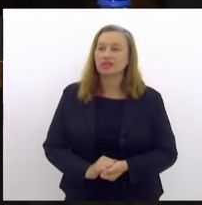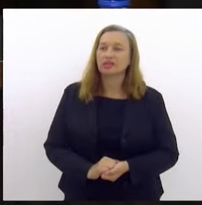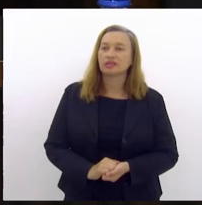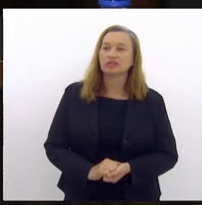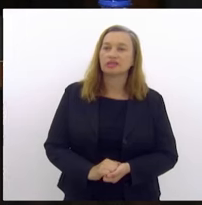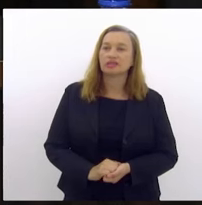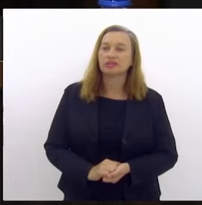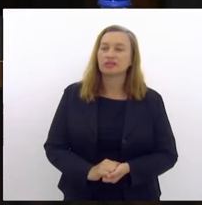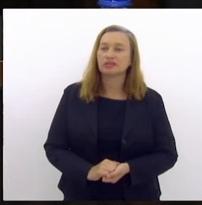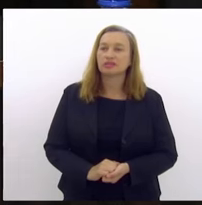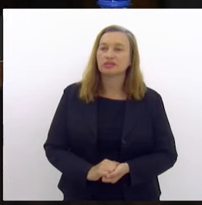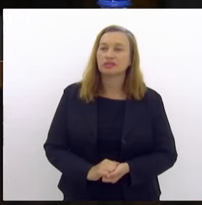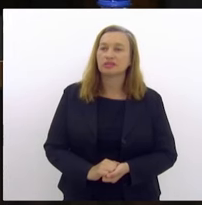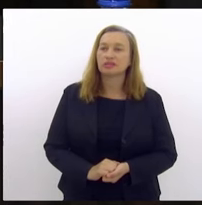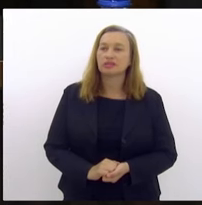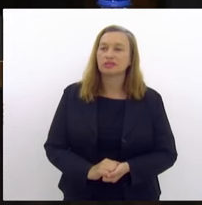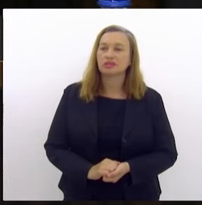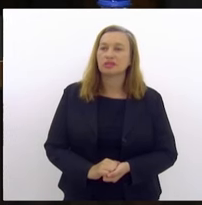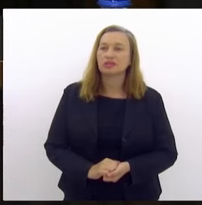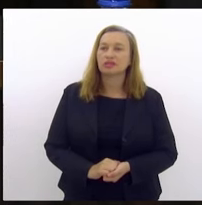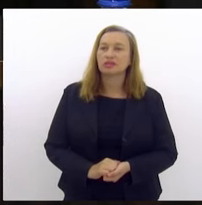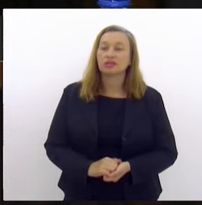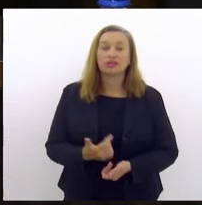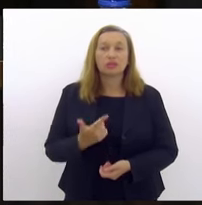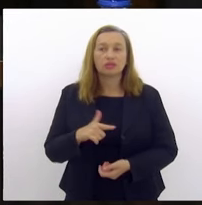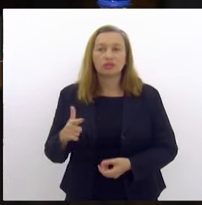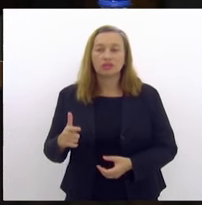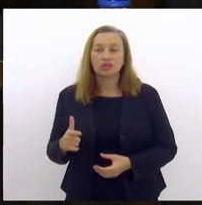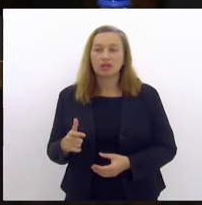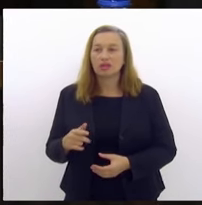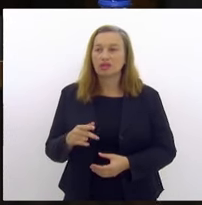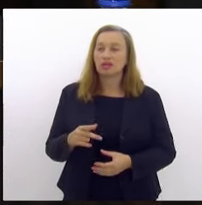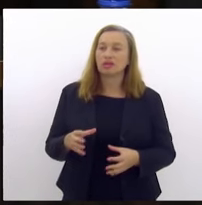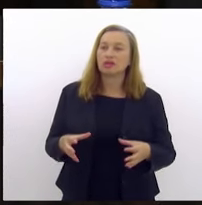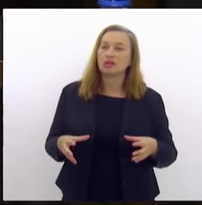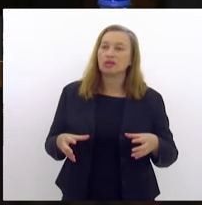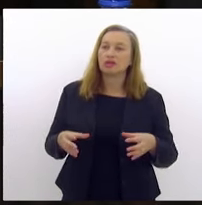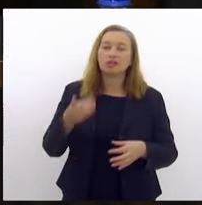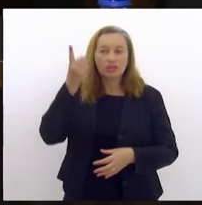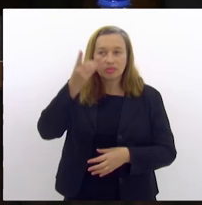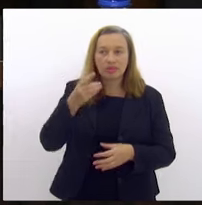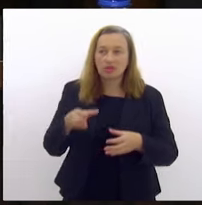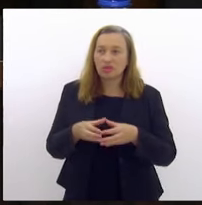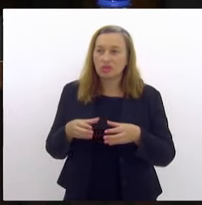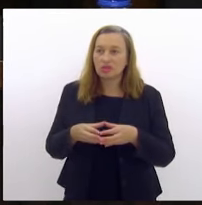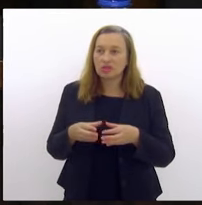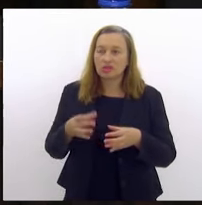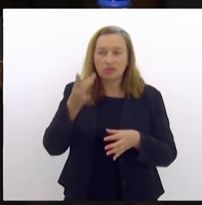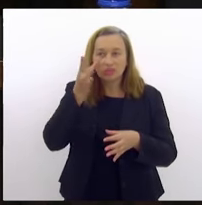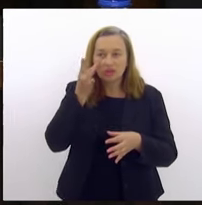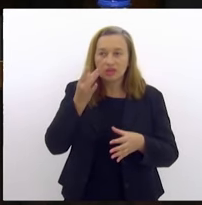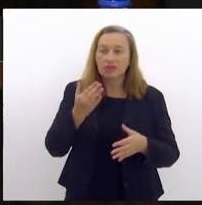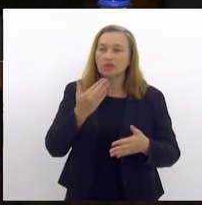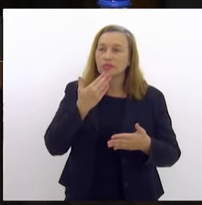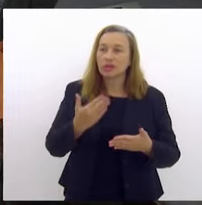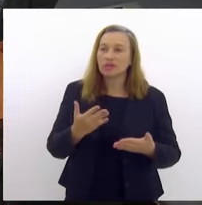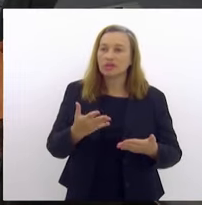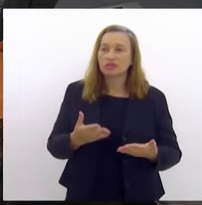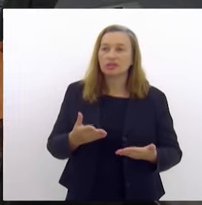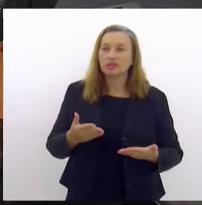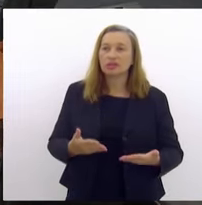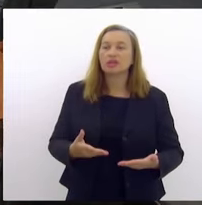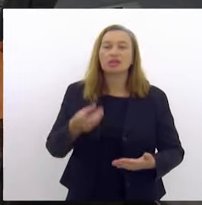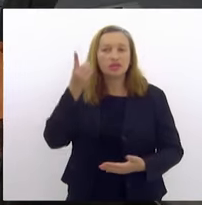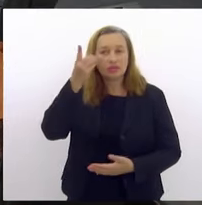Bem, não estando nenhum deputado da comissão presente, designo relatoria especial, deputada Lucinha.